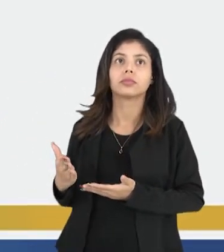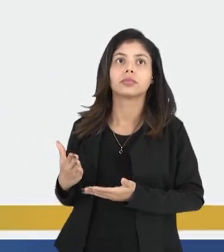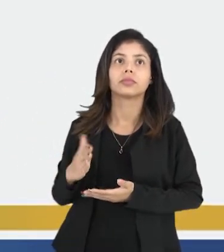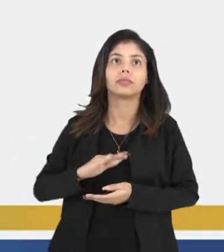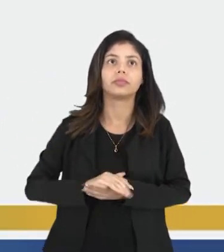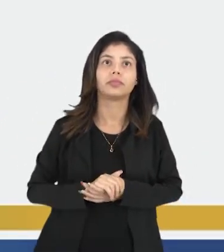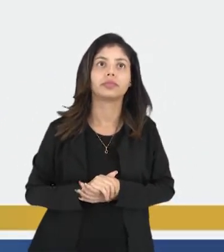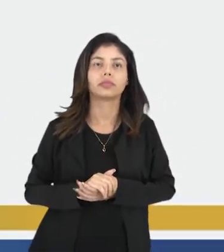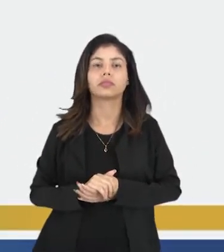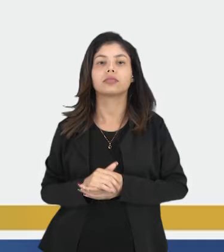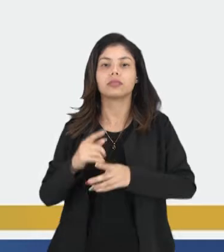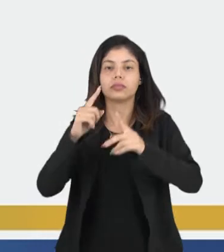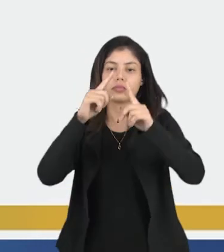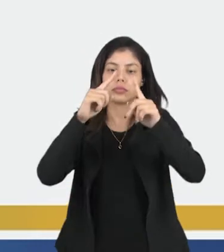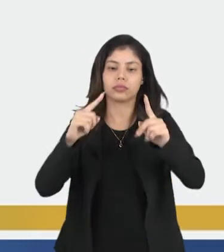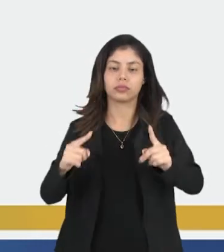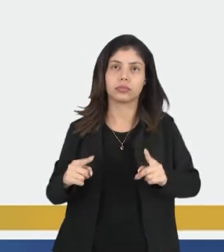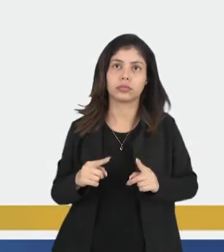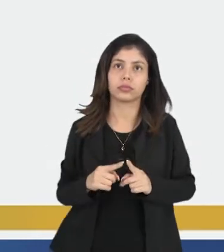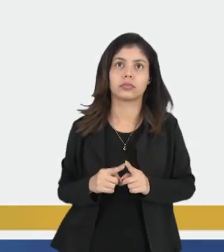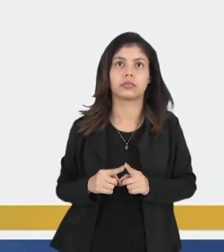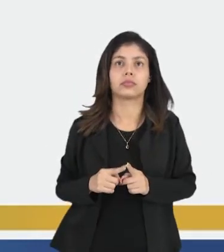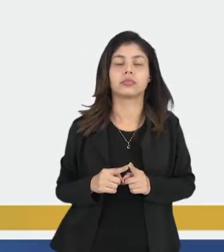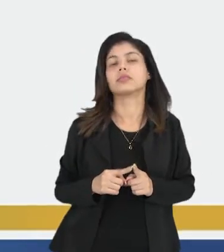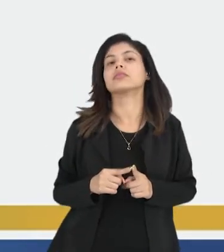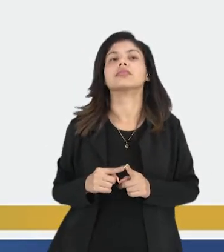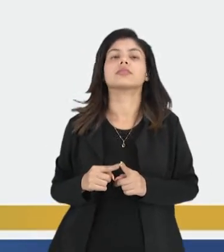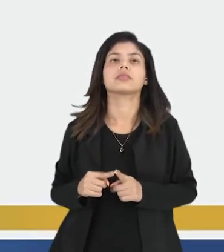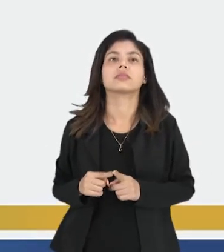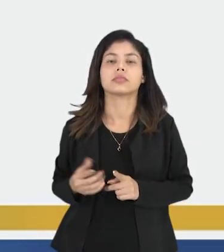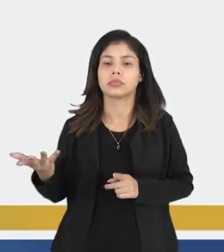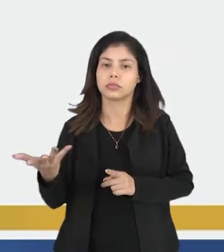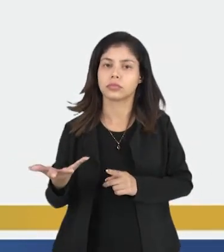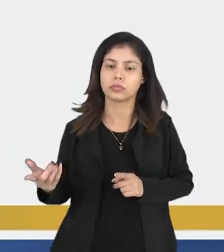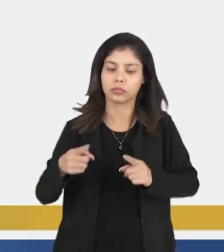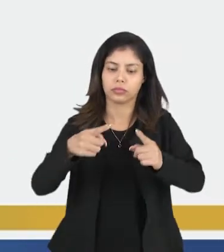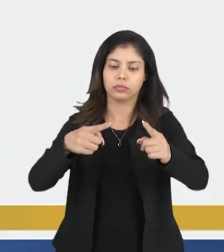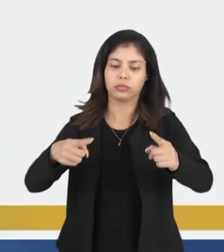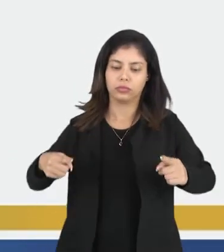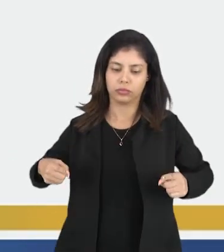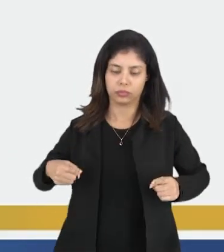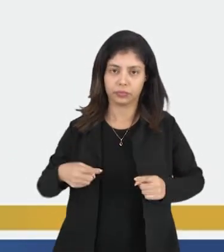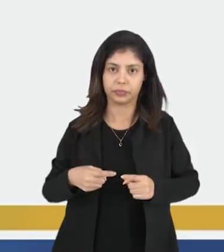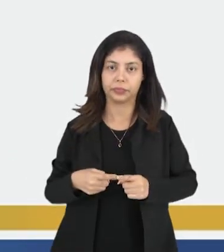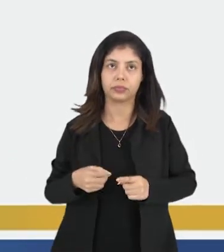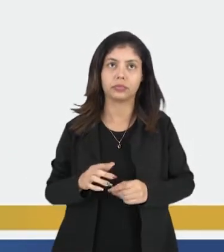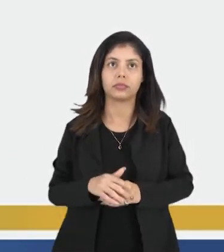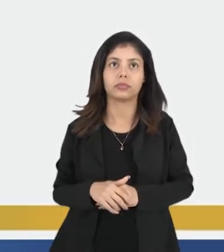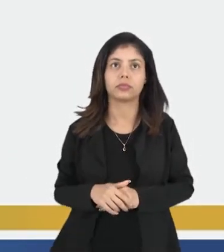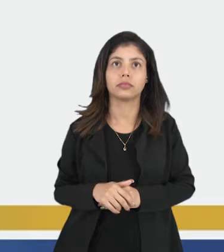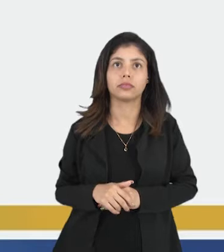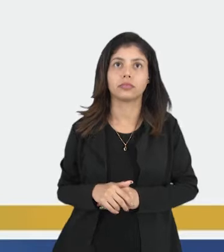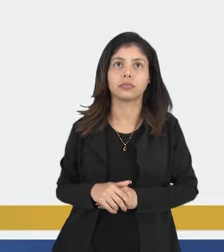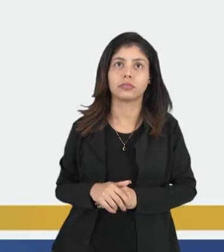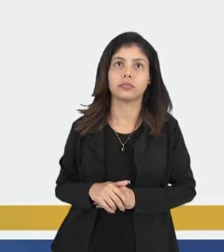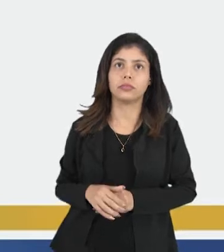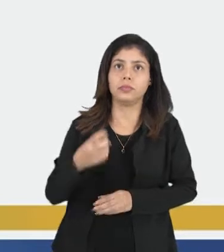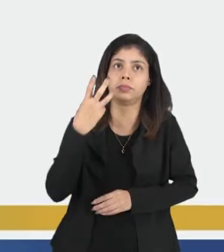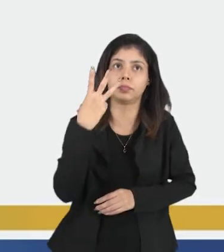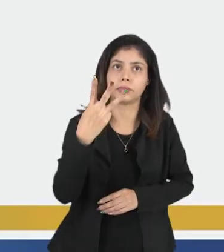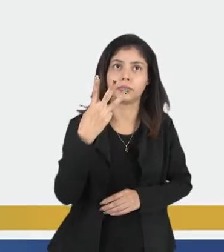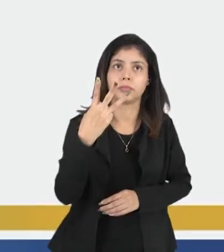temos a pirâmide triangular E aí nós temos na sua base um triângulo né e é composta por